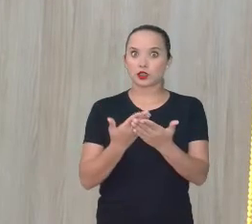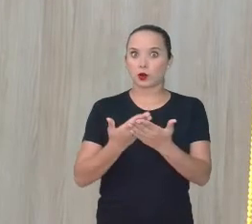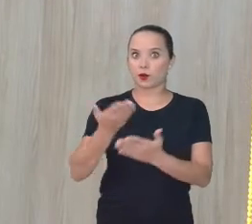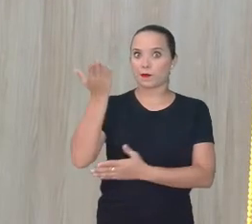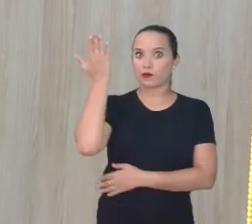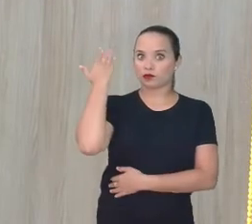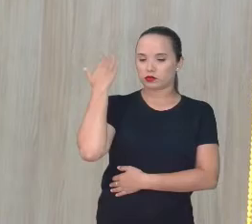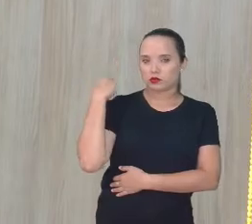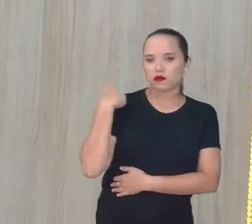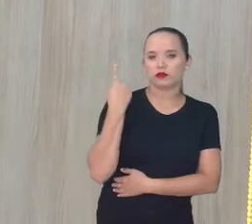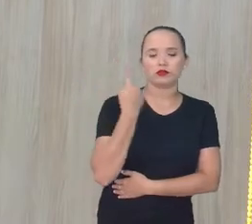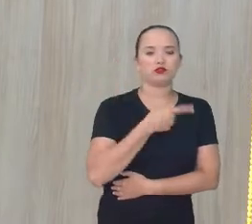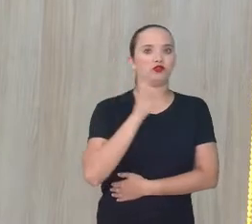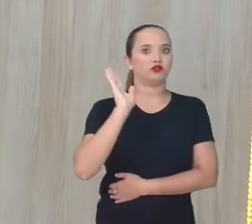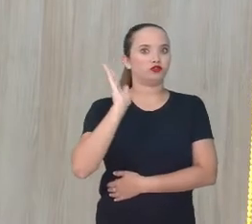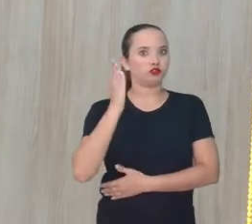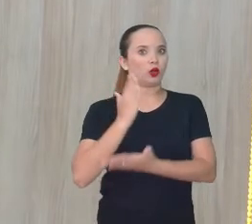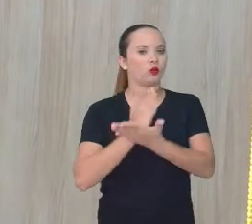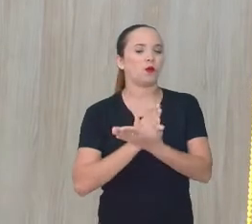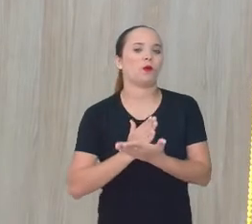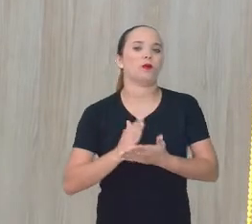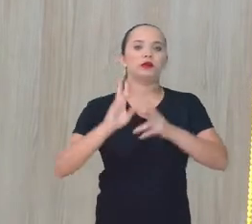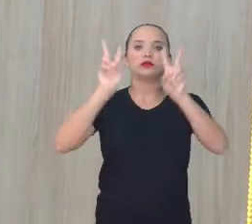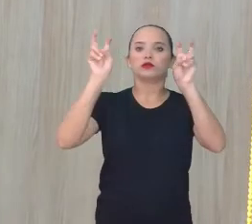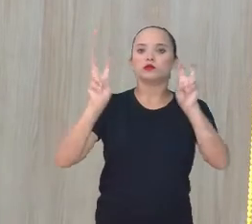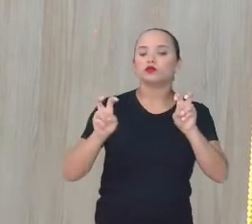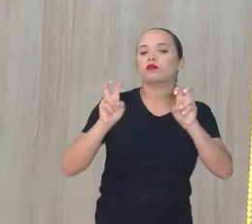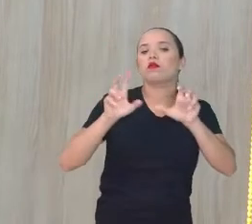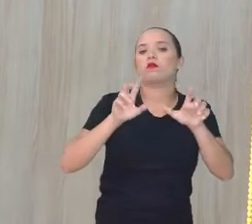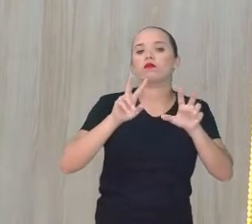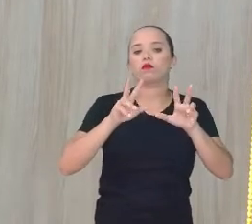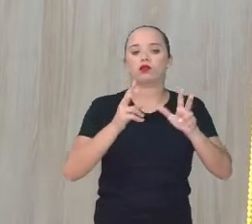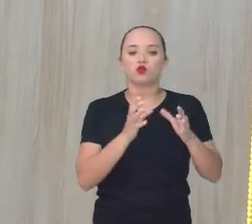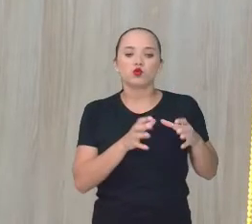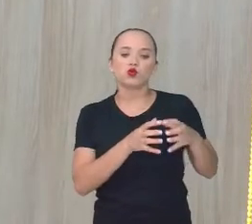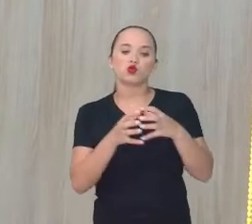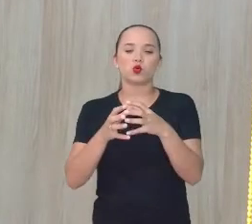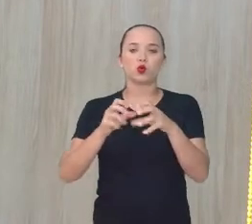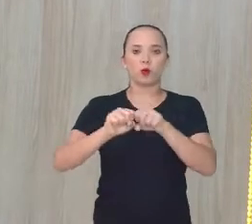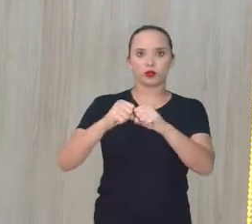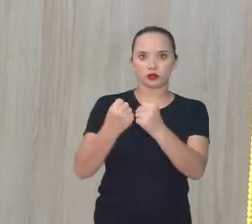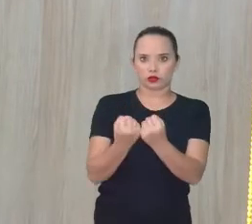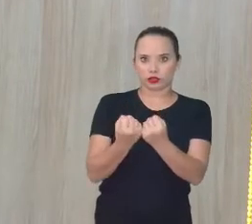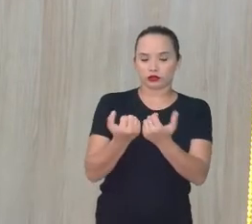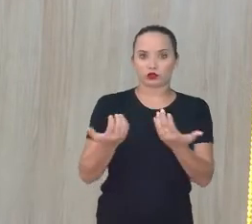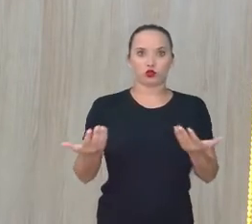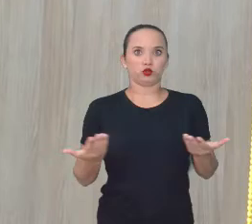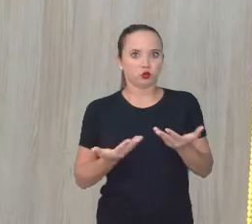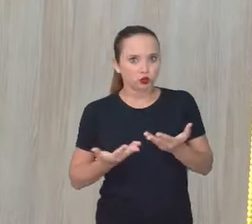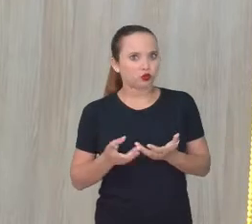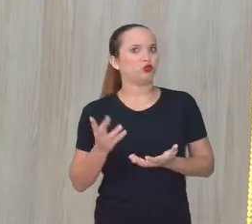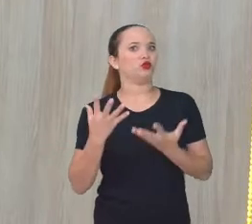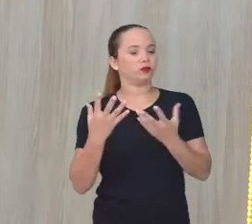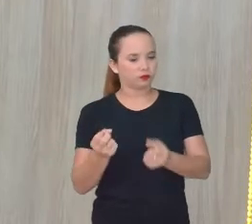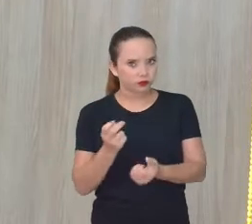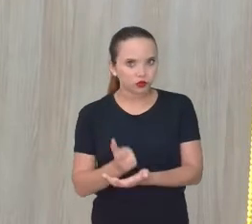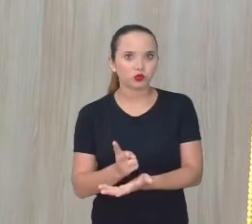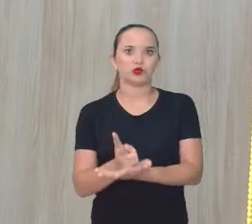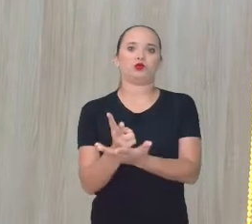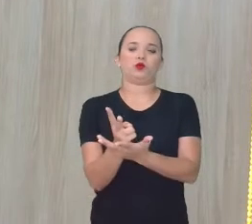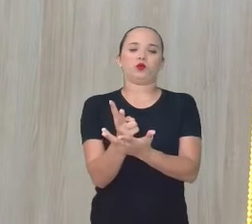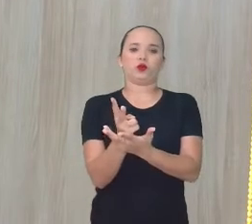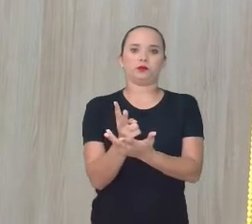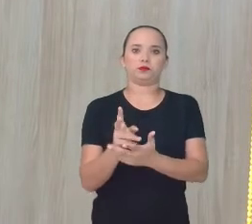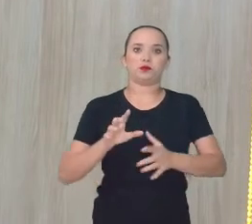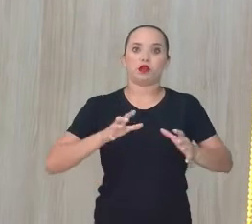nós trabalhamos a temática dos grupos sociais e hoje nós vamos dar continuidade a